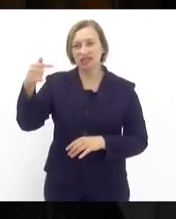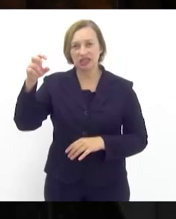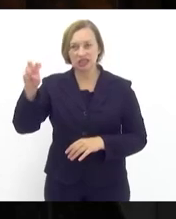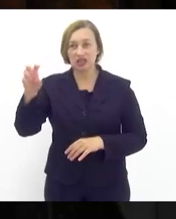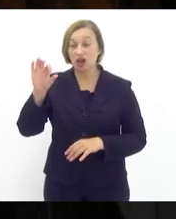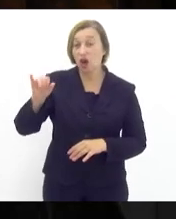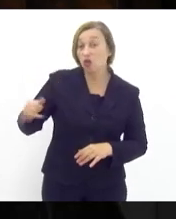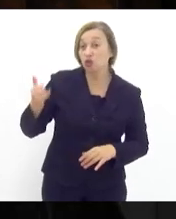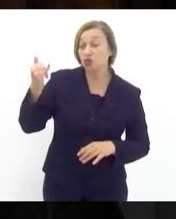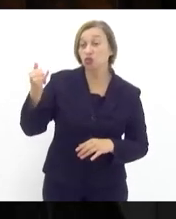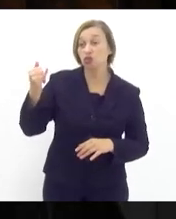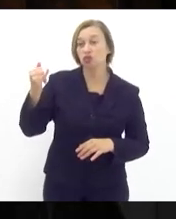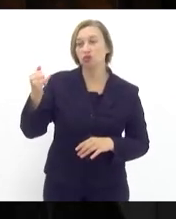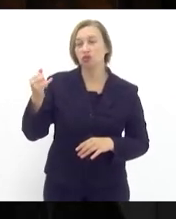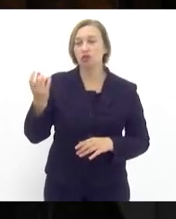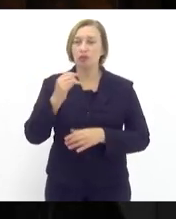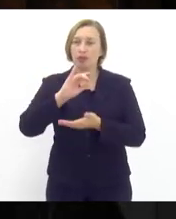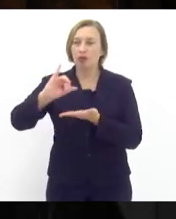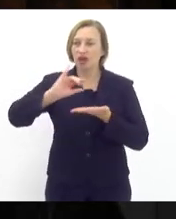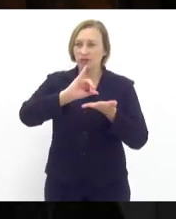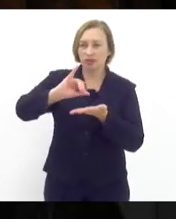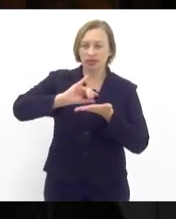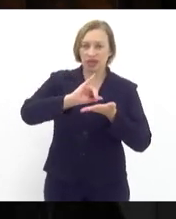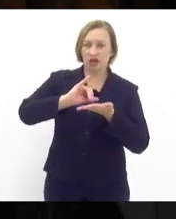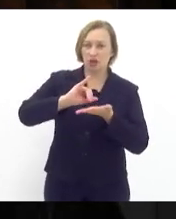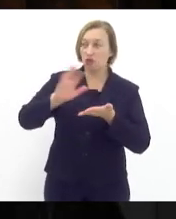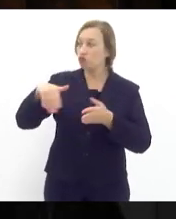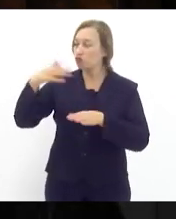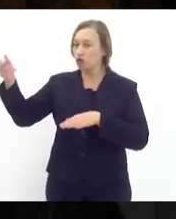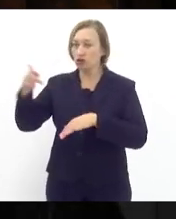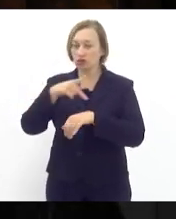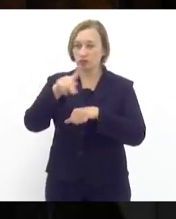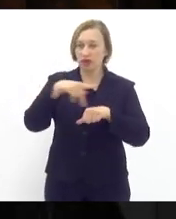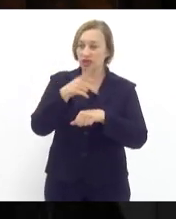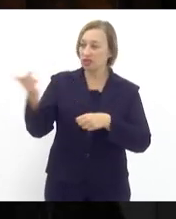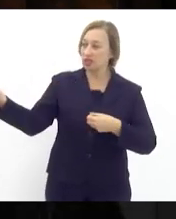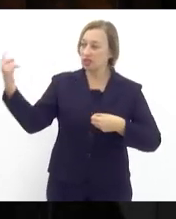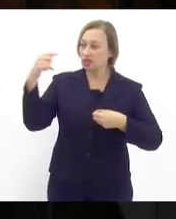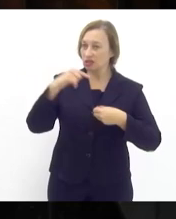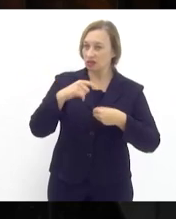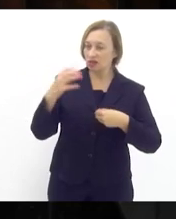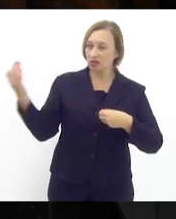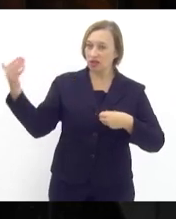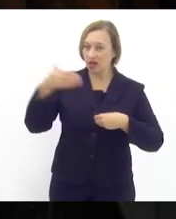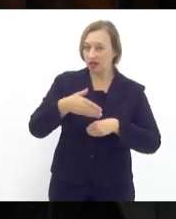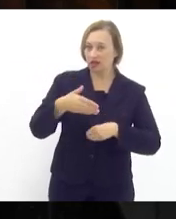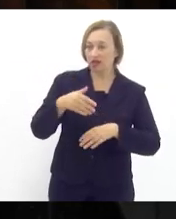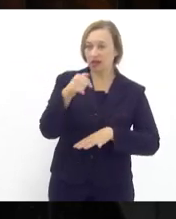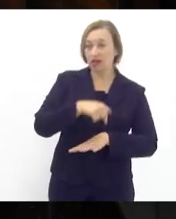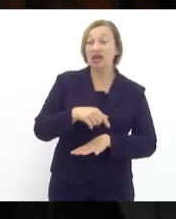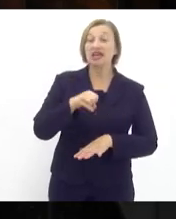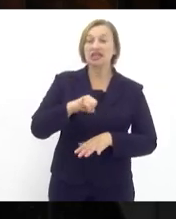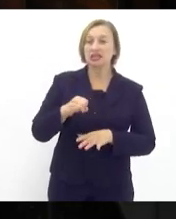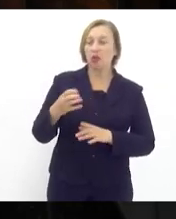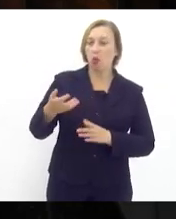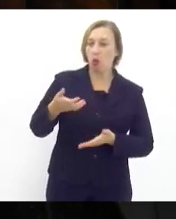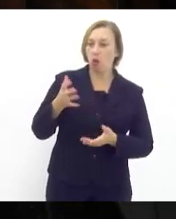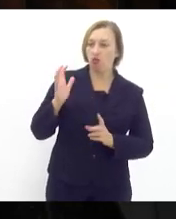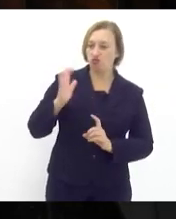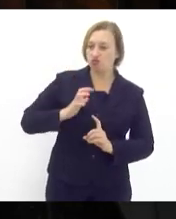Real para o capital estrangeiro ser remunerado que entra aqui se é extors também